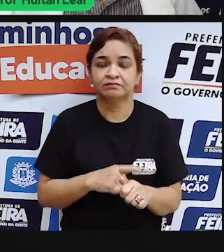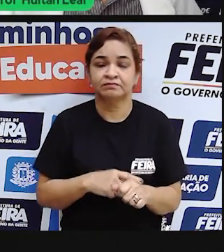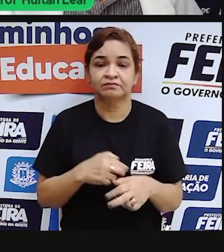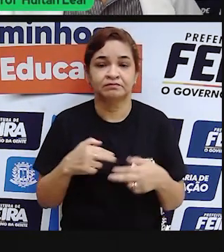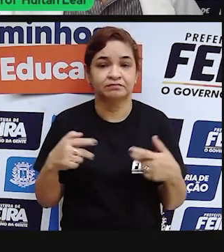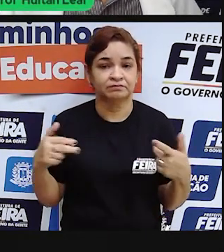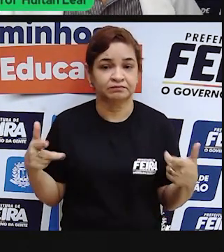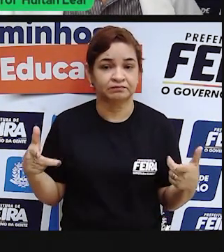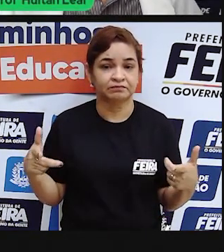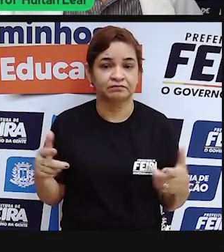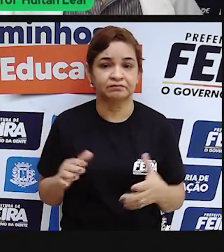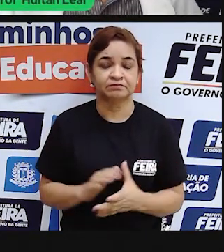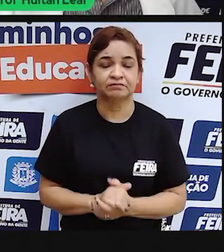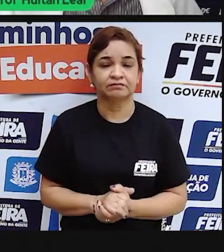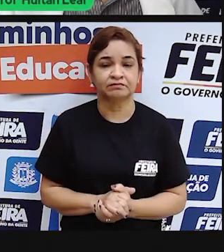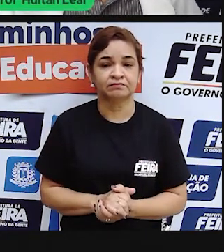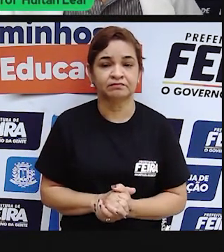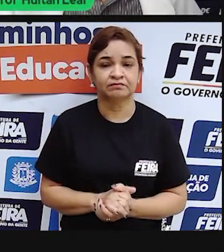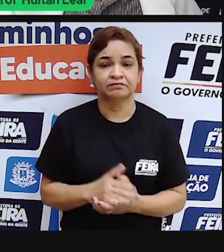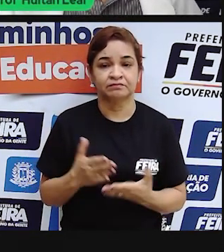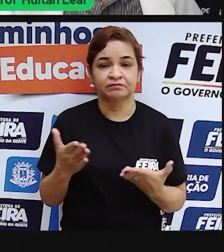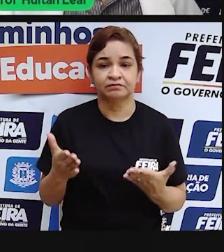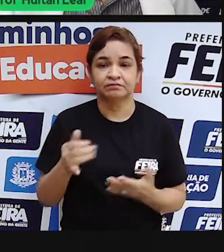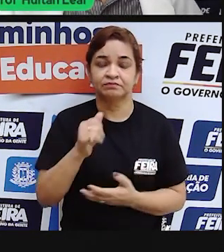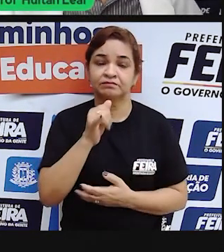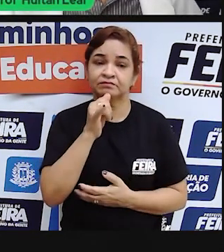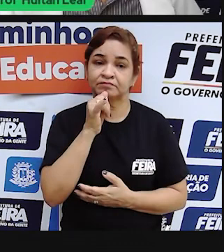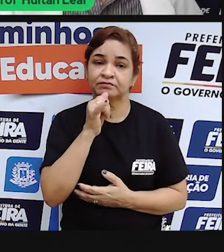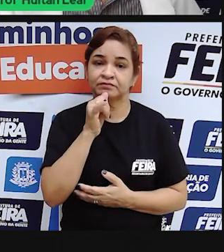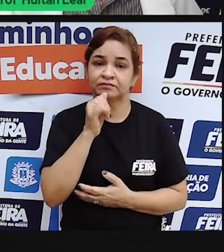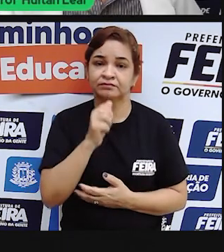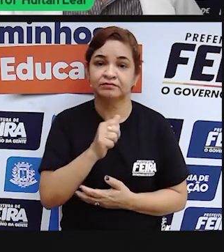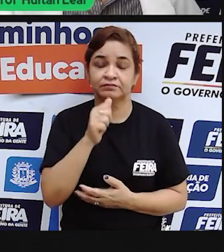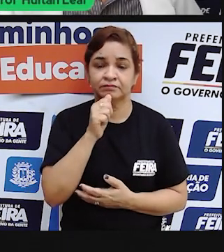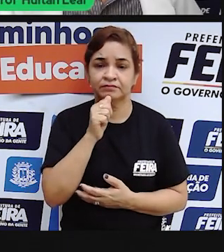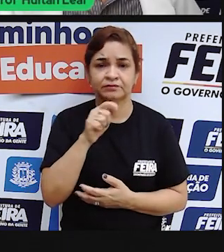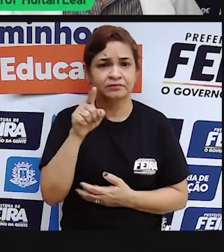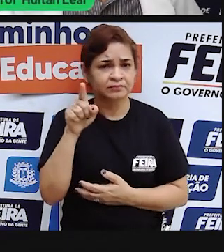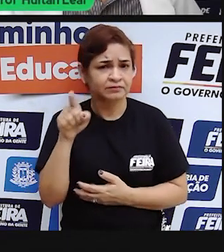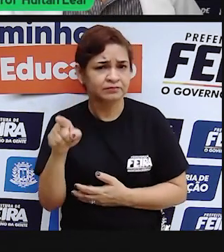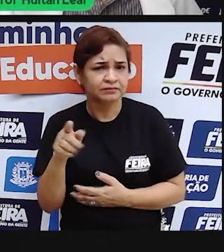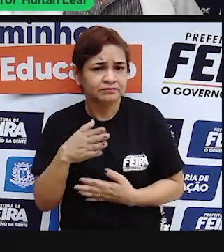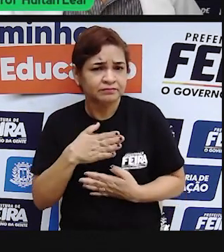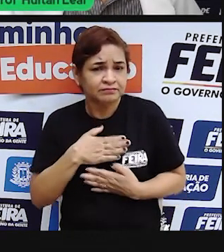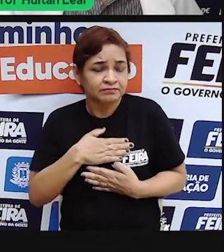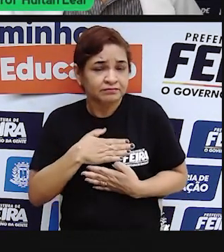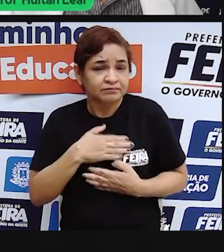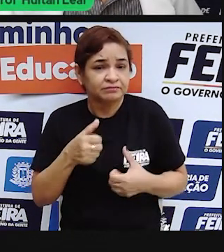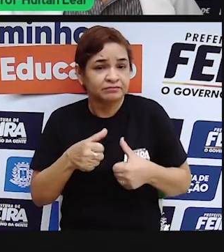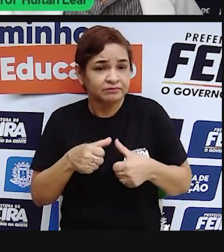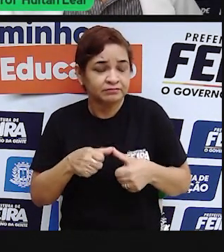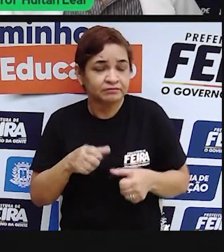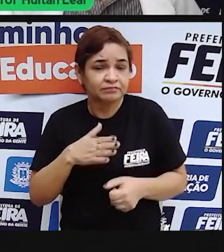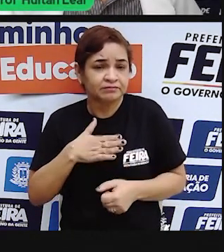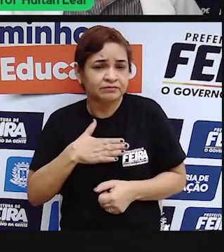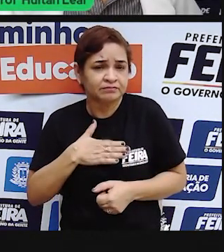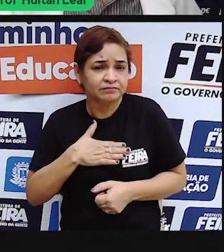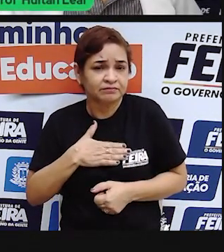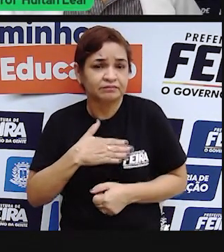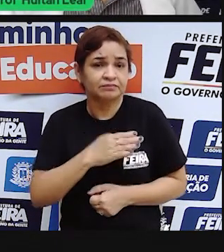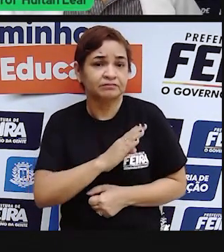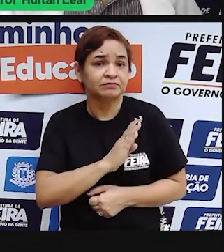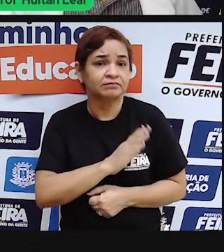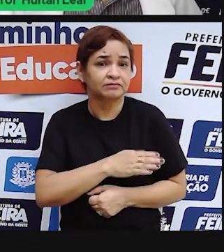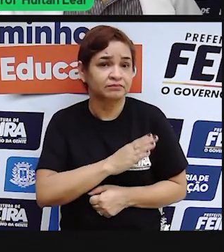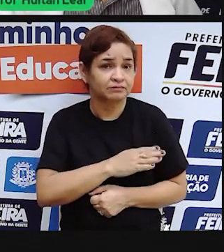assim sucessivamente. No caso do nosso exemplo, você mora no meu coração.